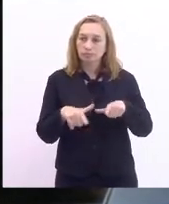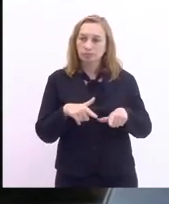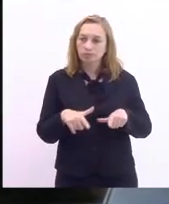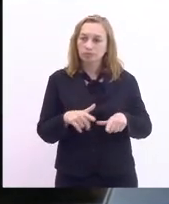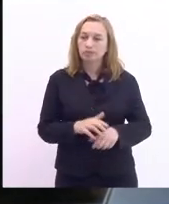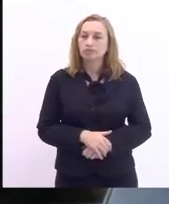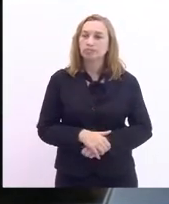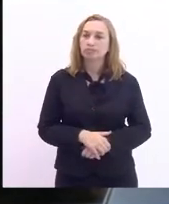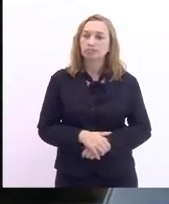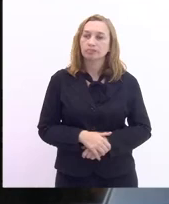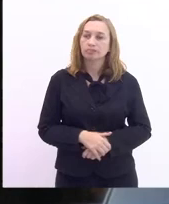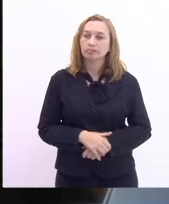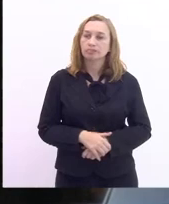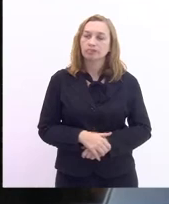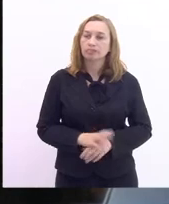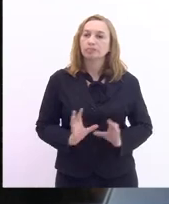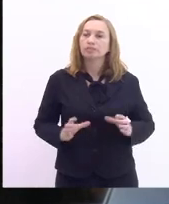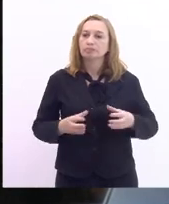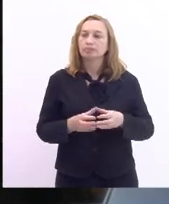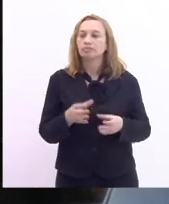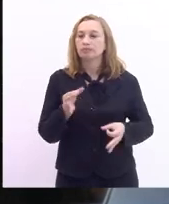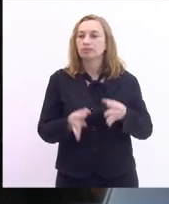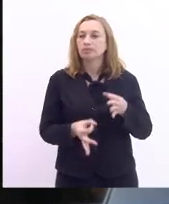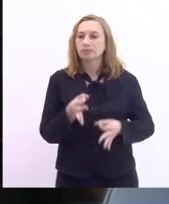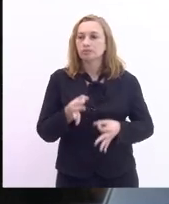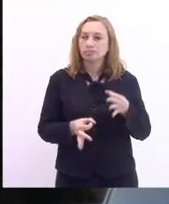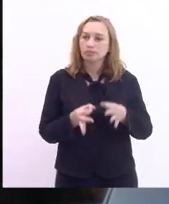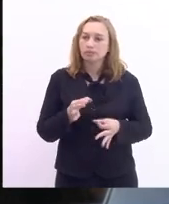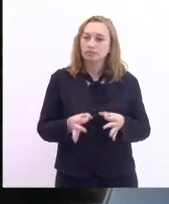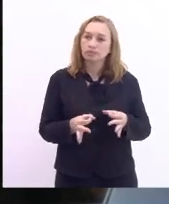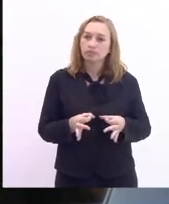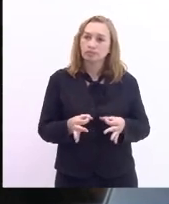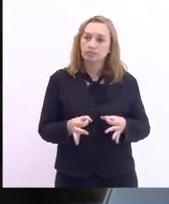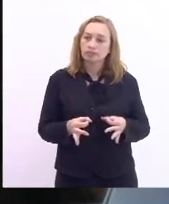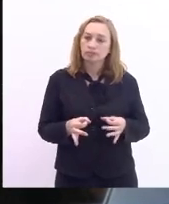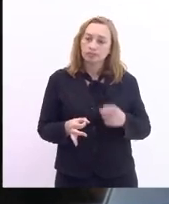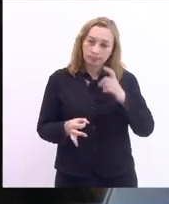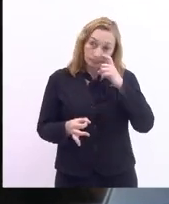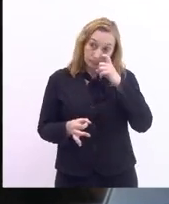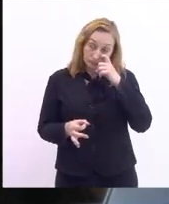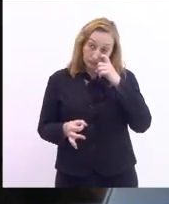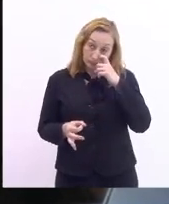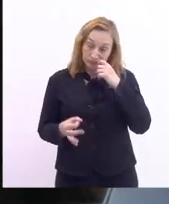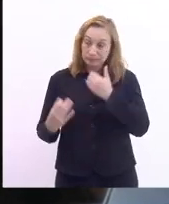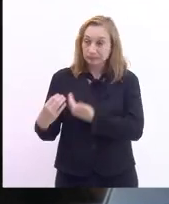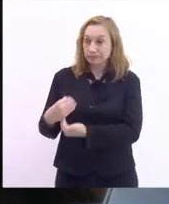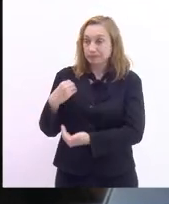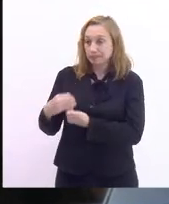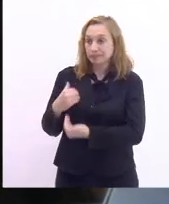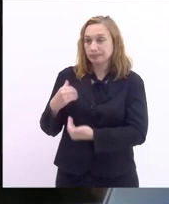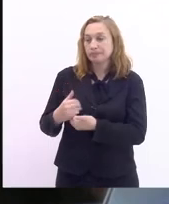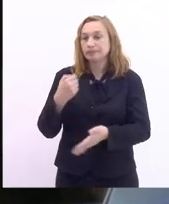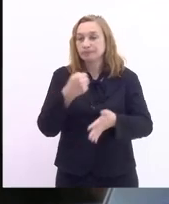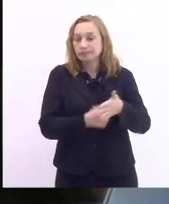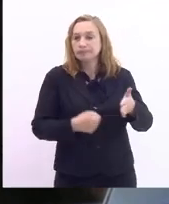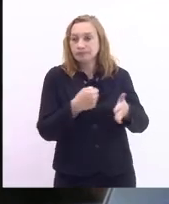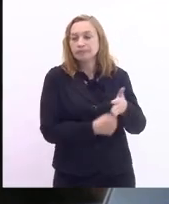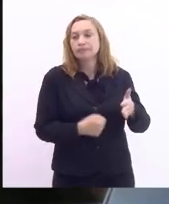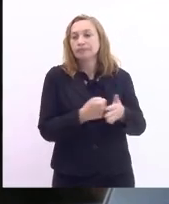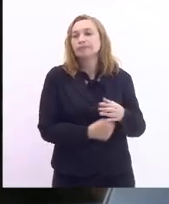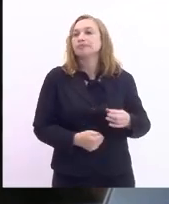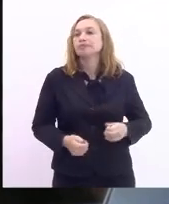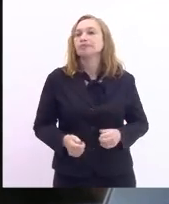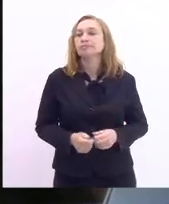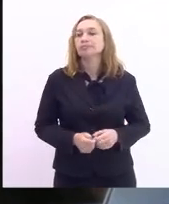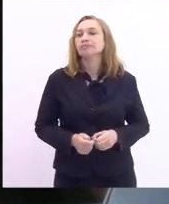compuser u.a. equipe jurídica que tanto nos auxiliou nesta luta